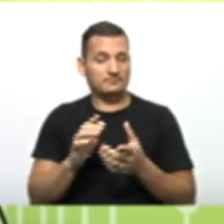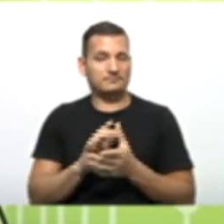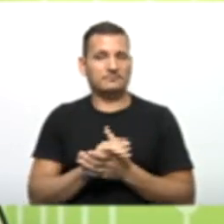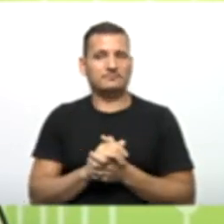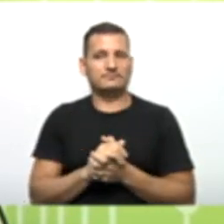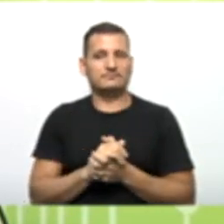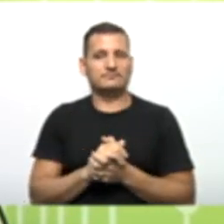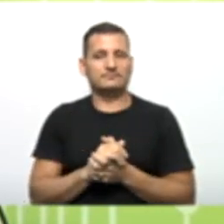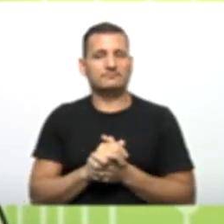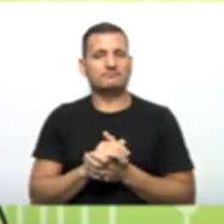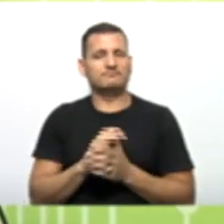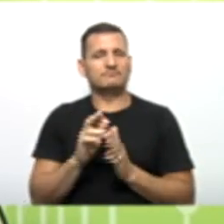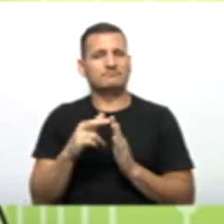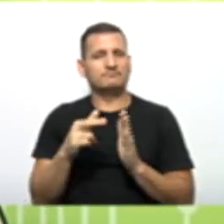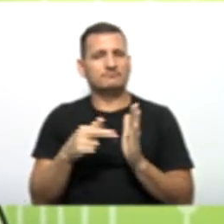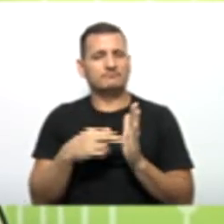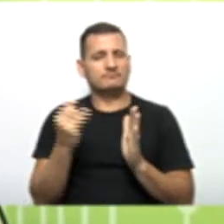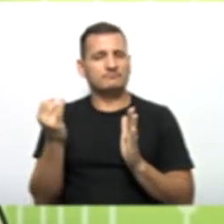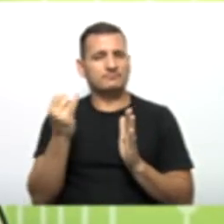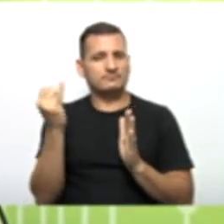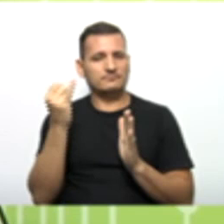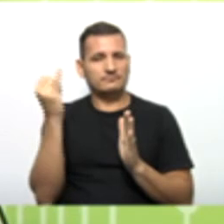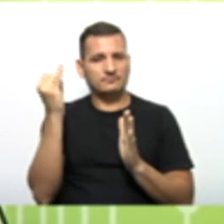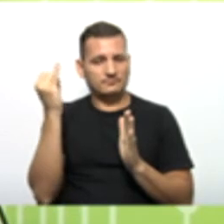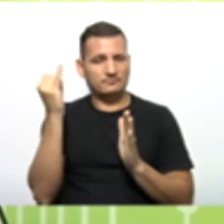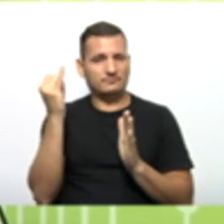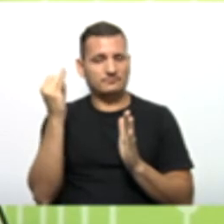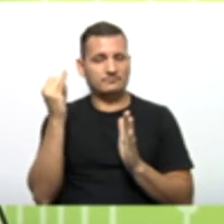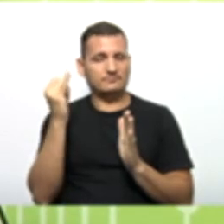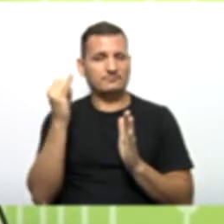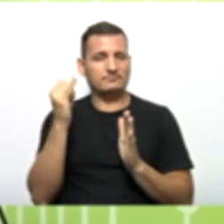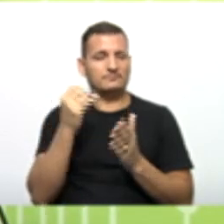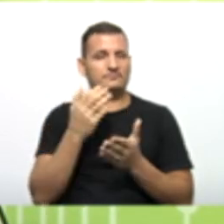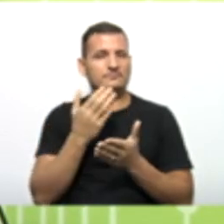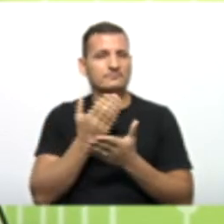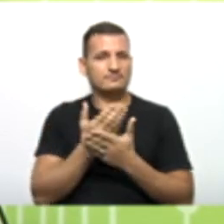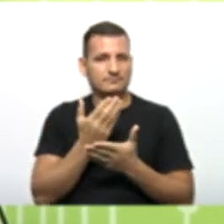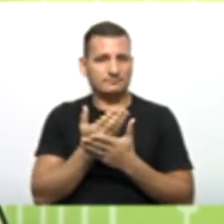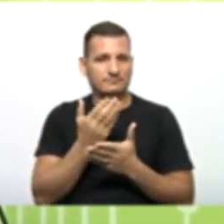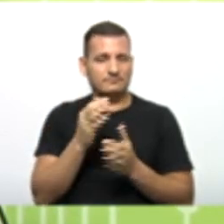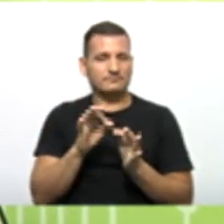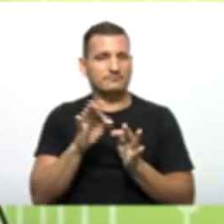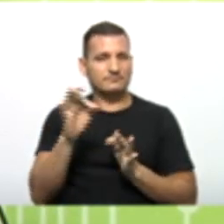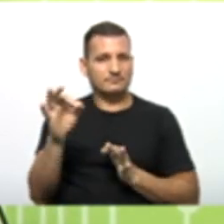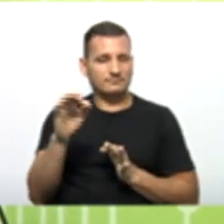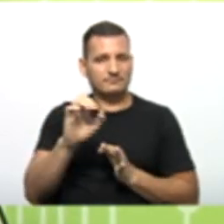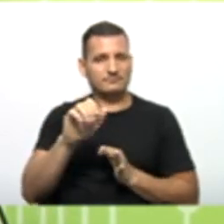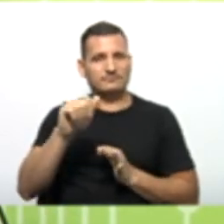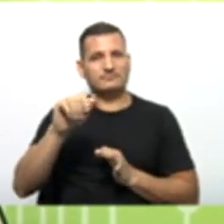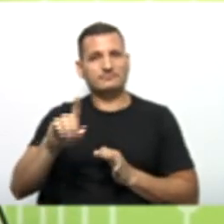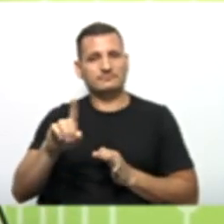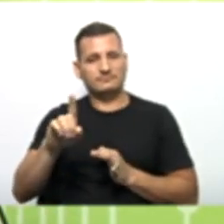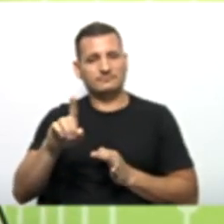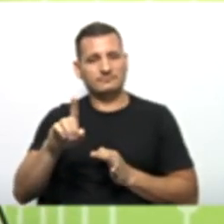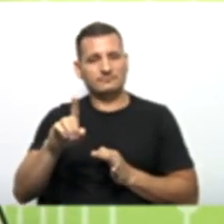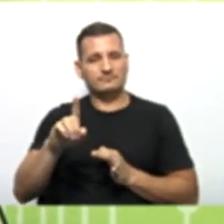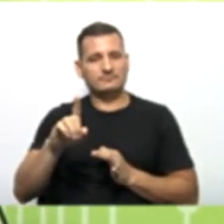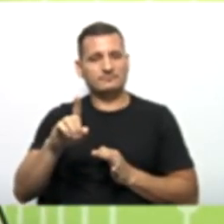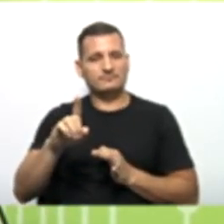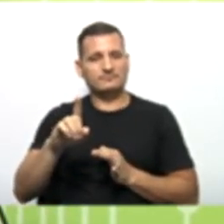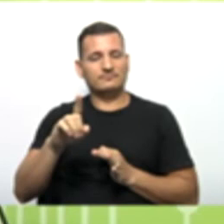primordial para esse nosso formato essa nossa modalidade de ensino é uma